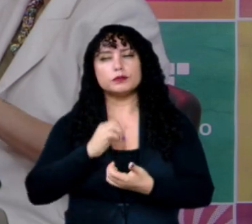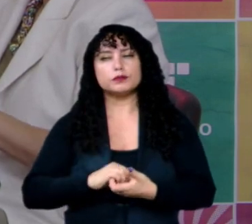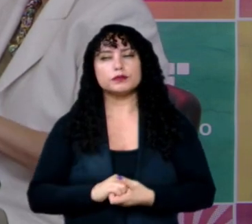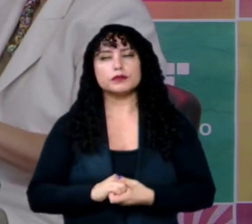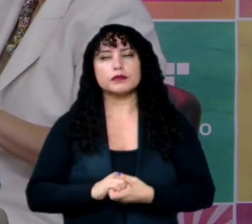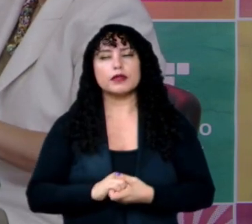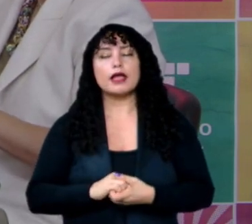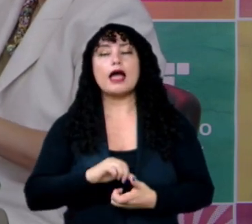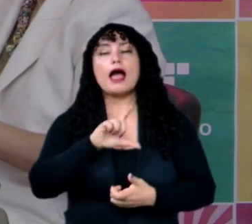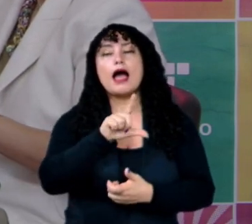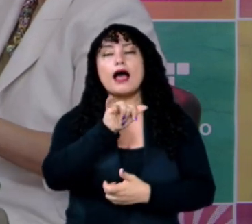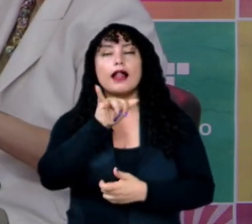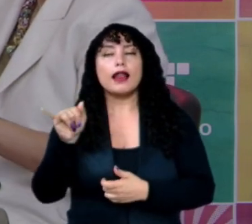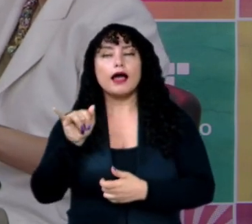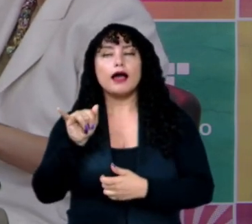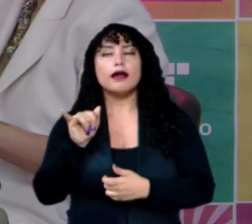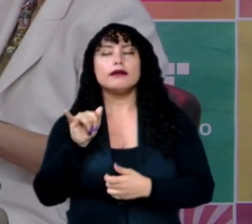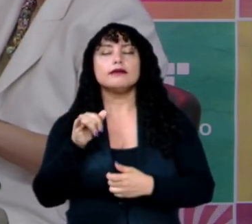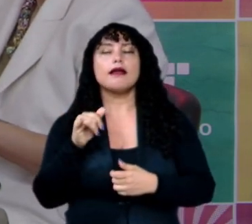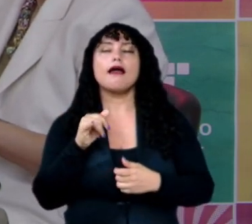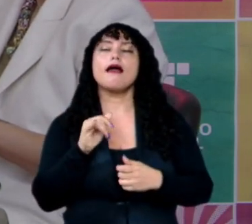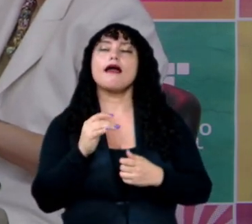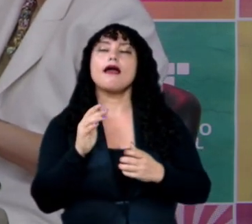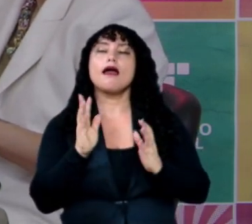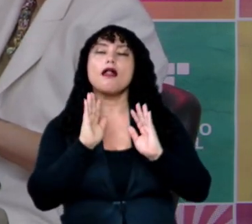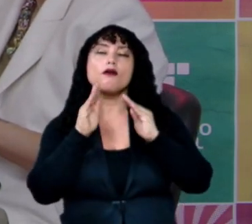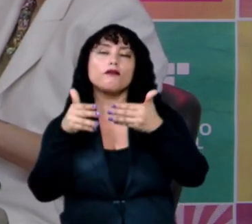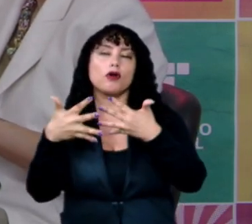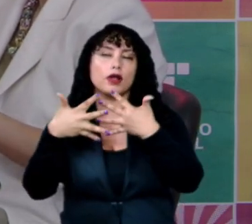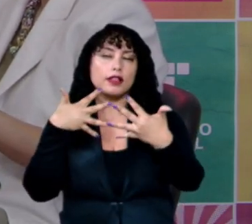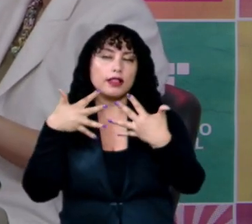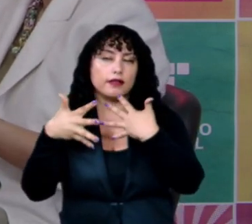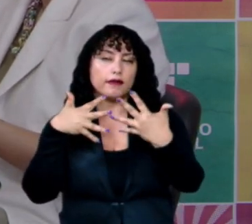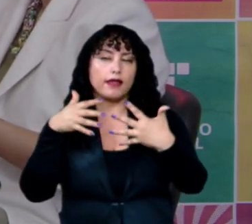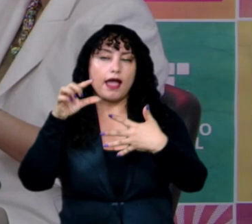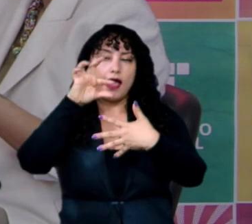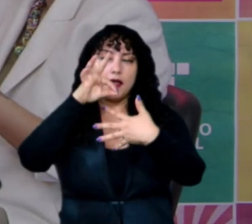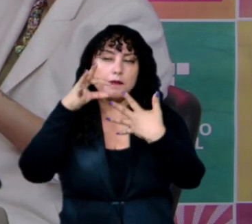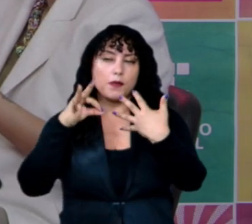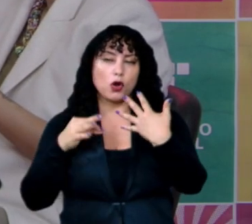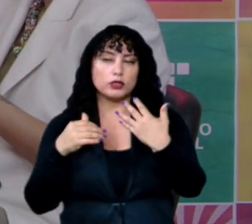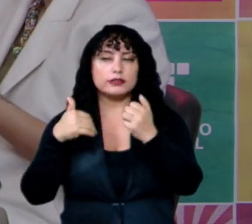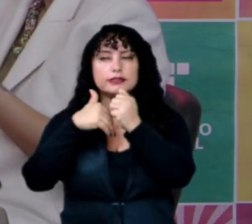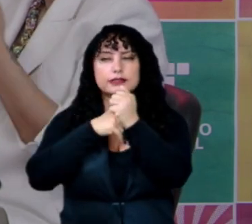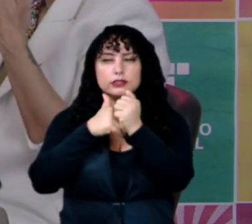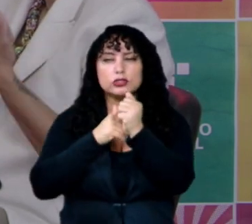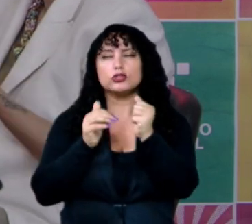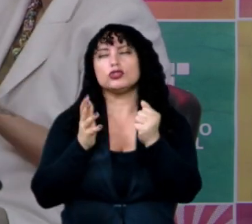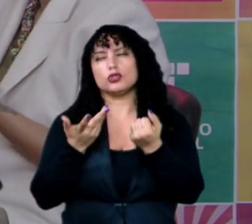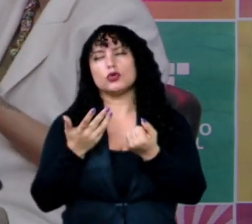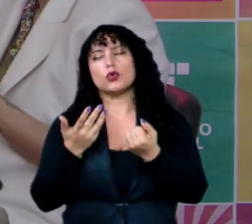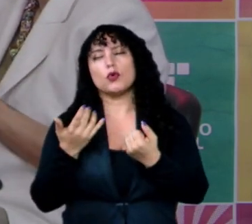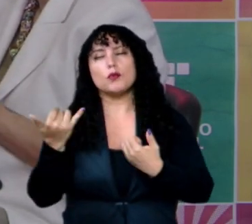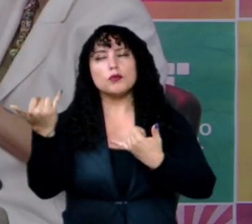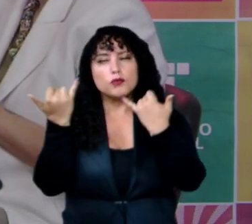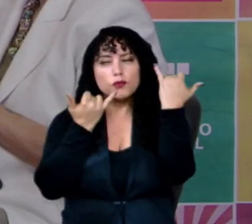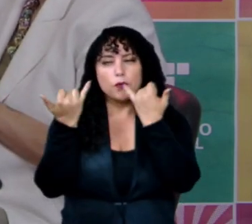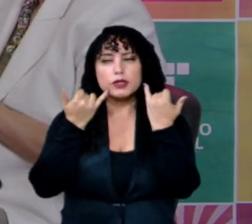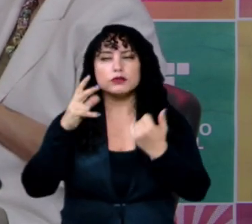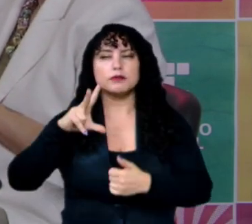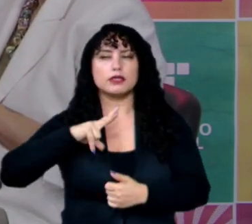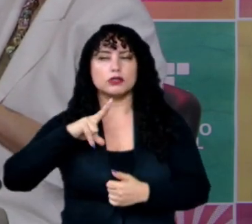e a lei, ela trata de transparência. Então, assim, a hipótese de sigilo de dados pessoais, como eu falei agora há